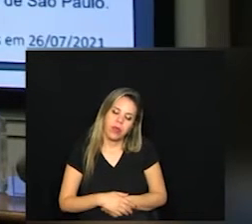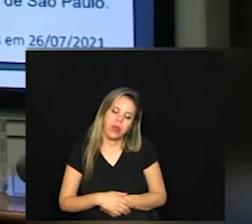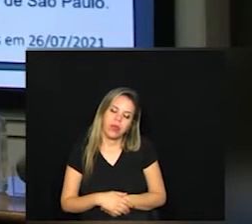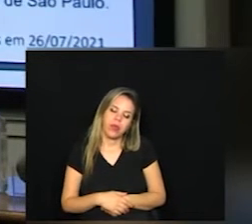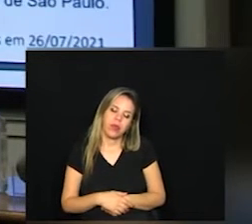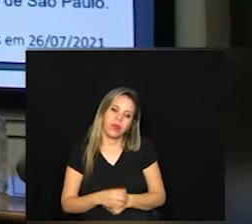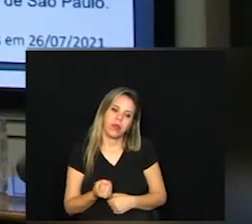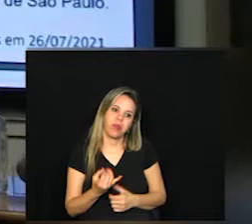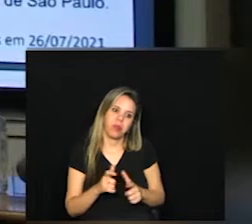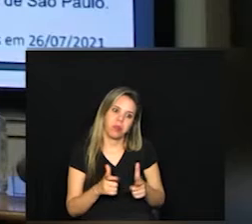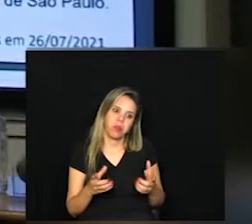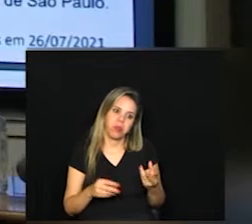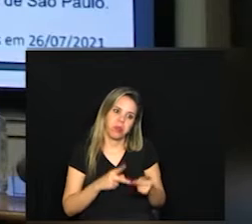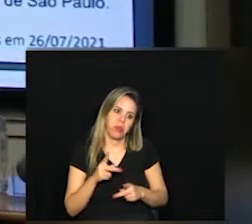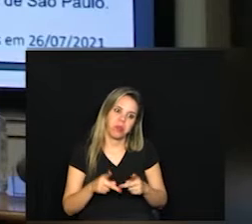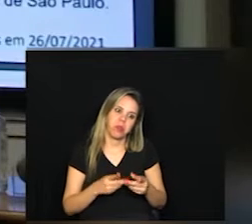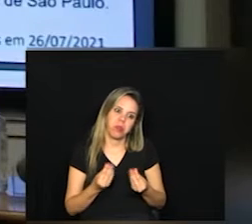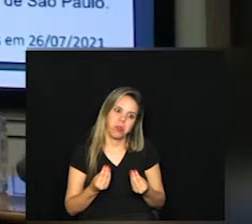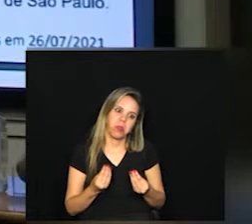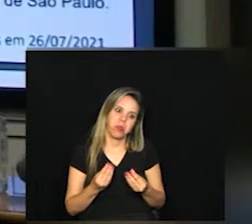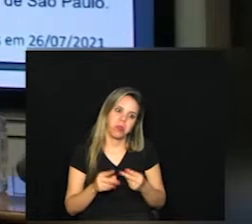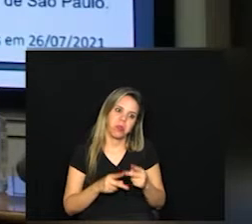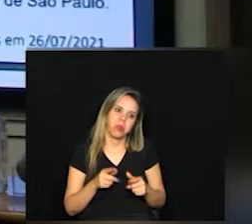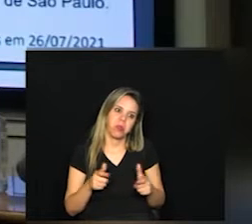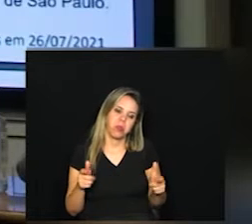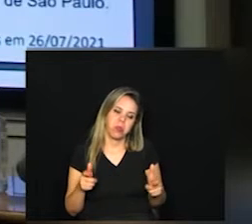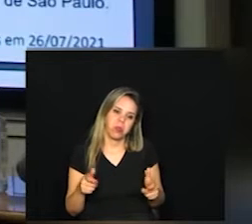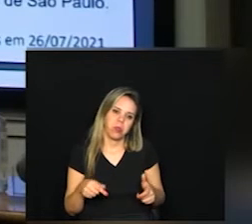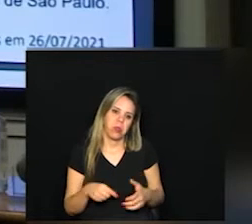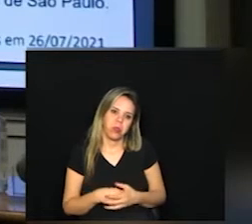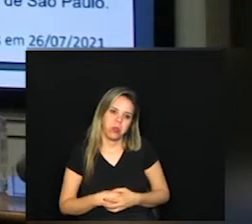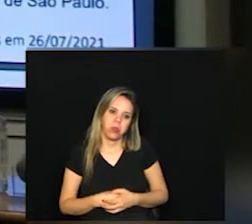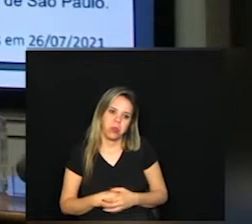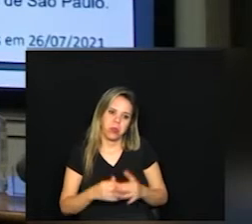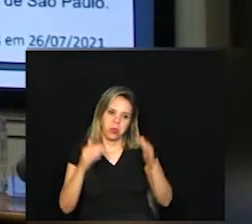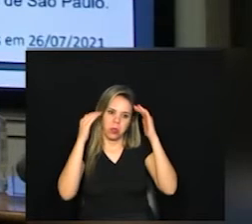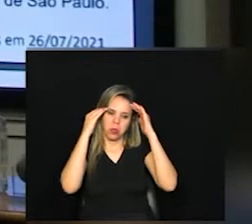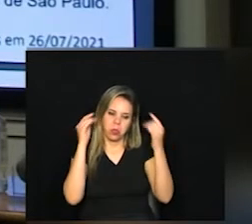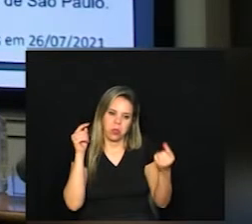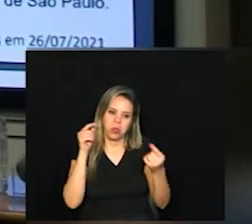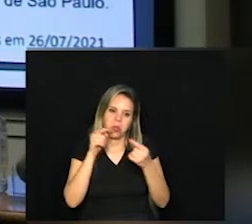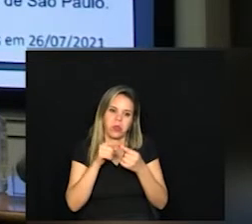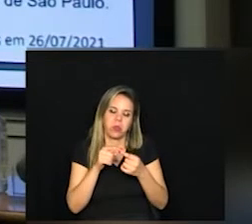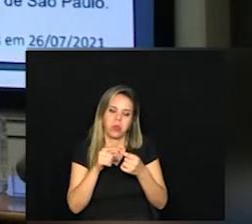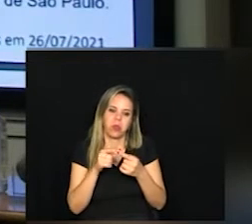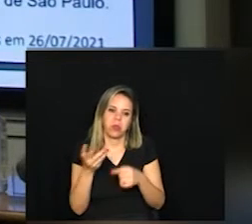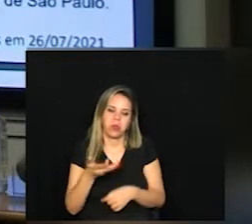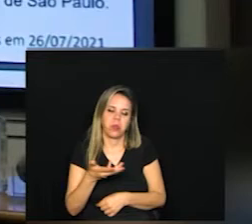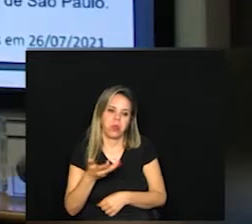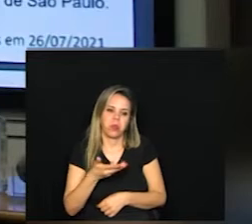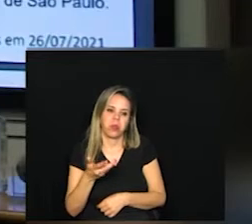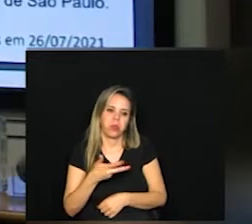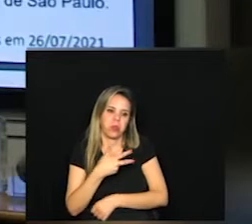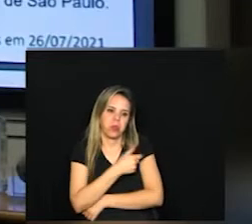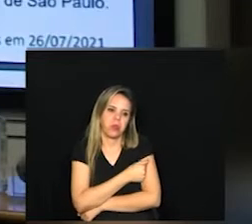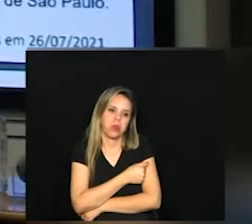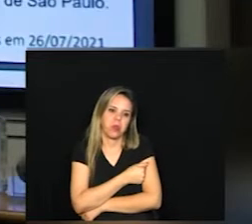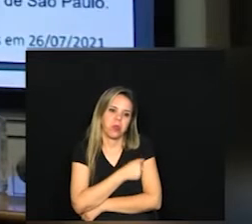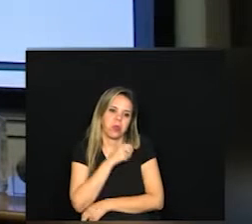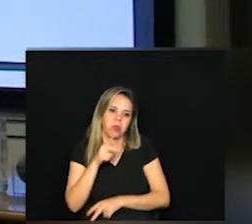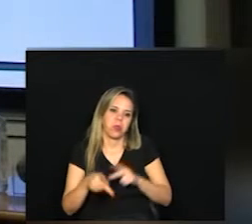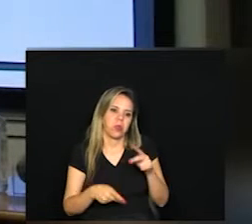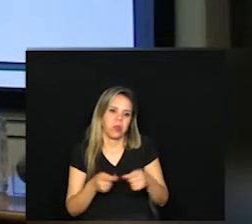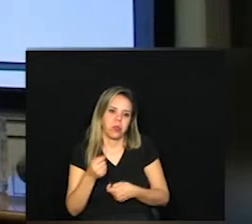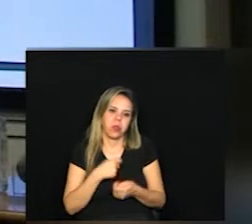um contingente bastante grande e vai cumprir o objetivo de acelerar a vacinação da